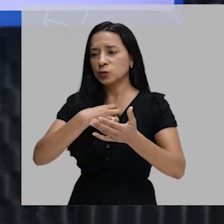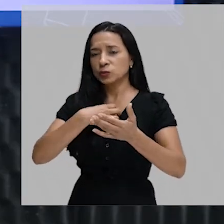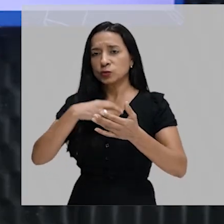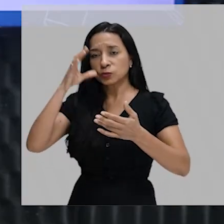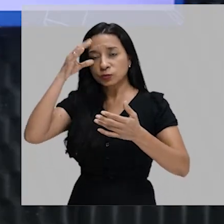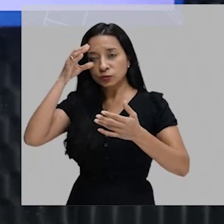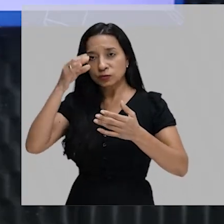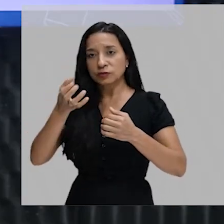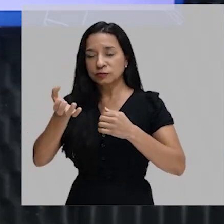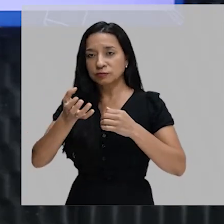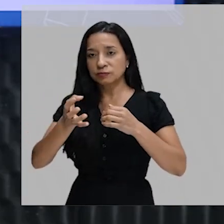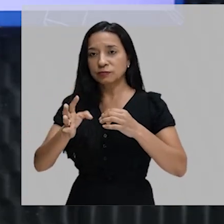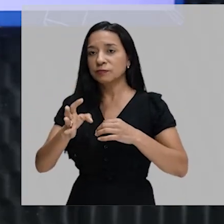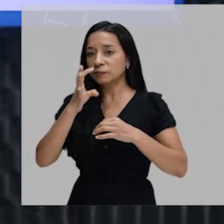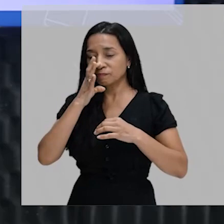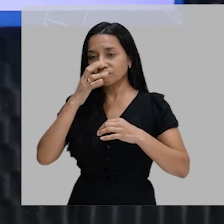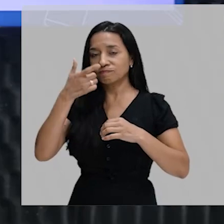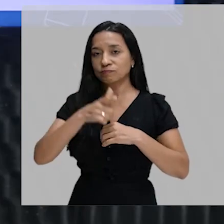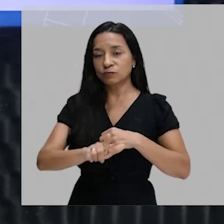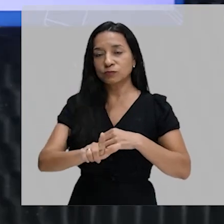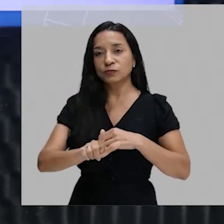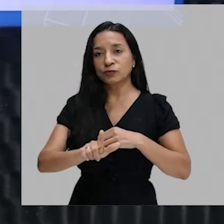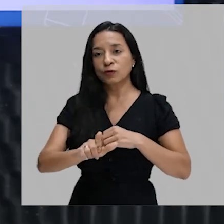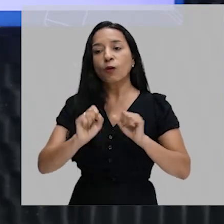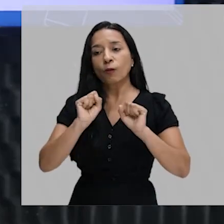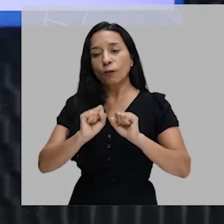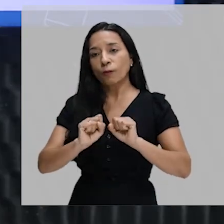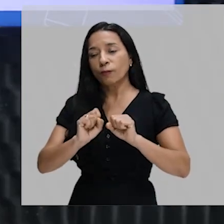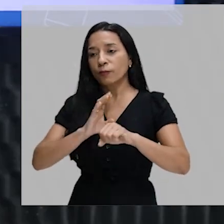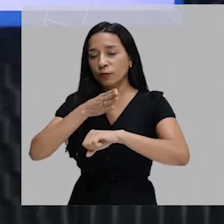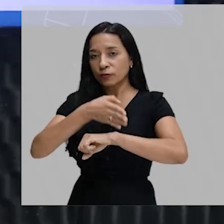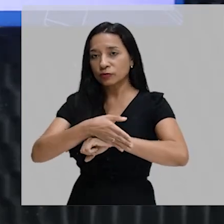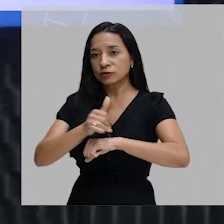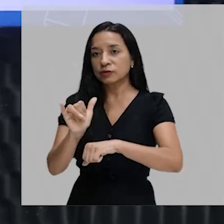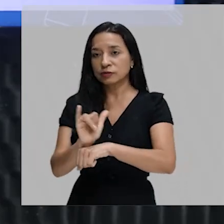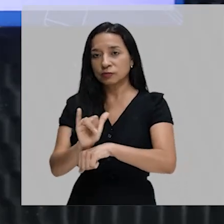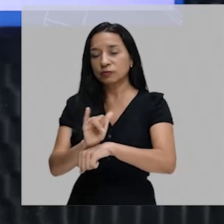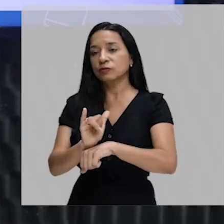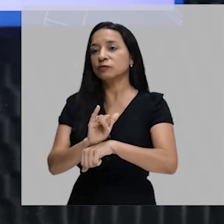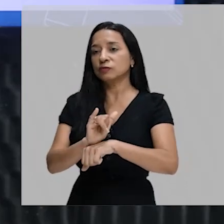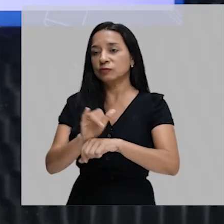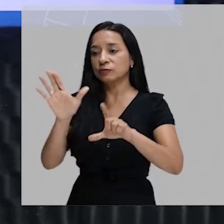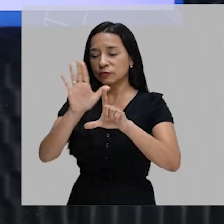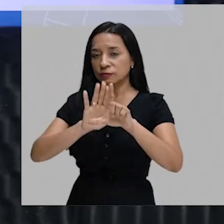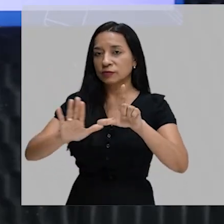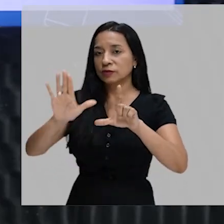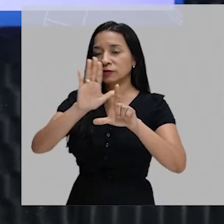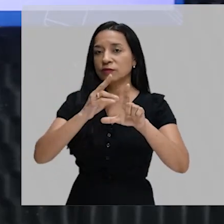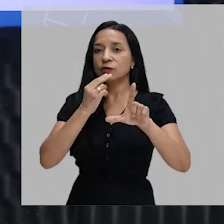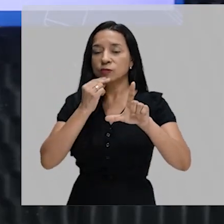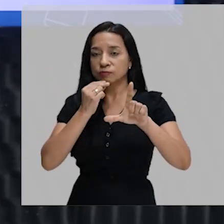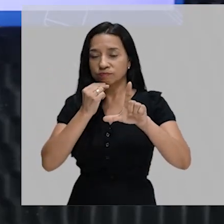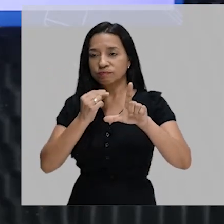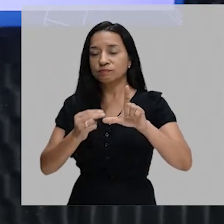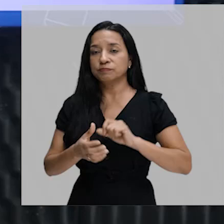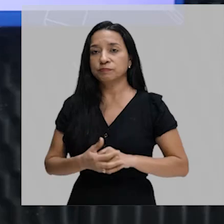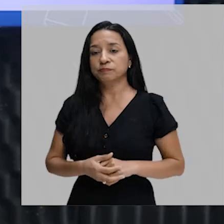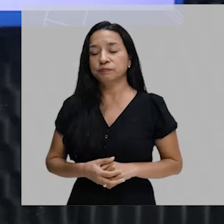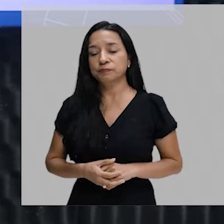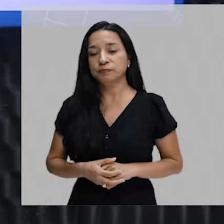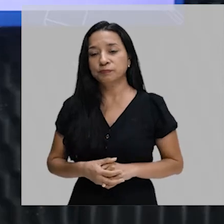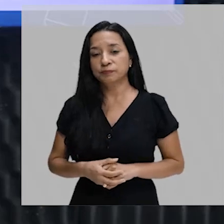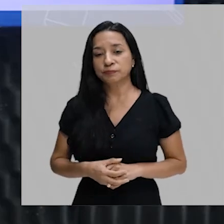quer assistir de novo, você pode acessar no YouTube a plataforma